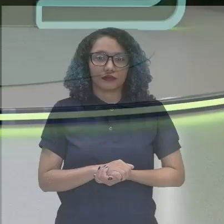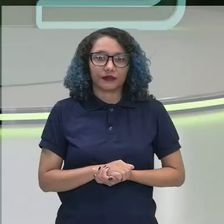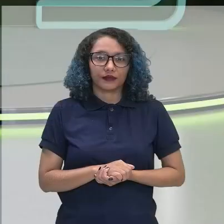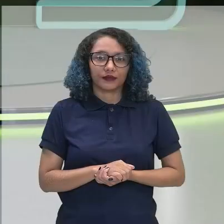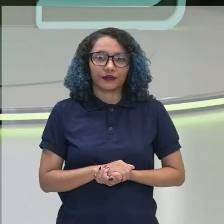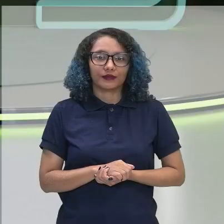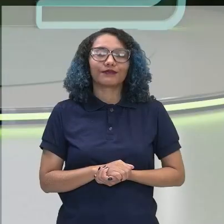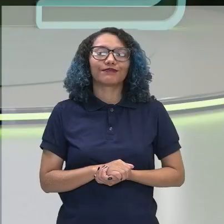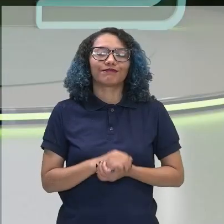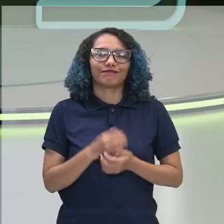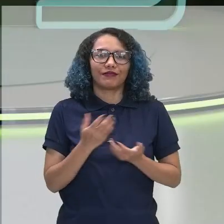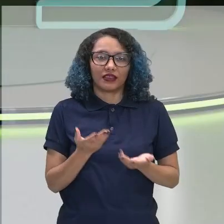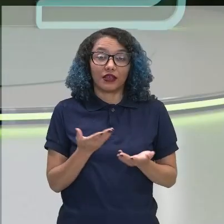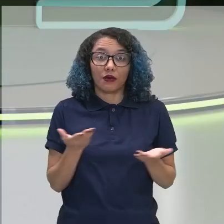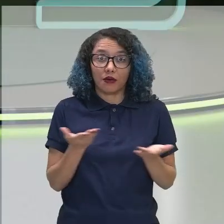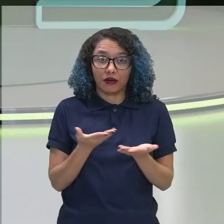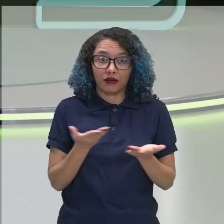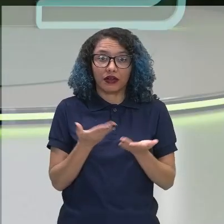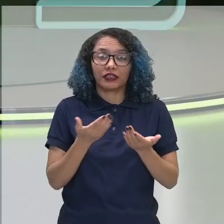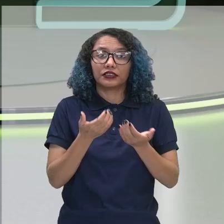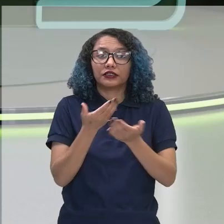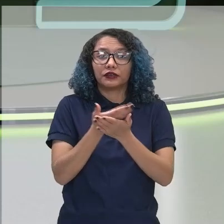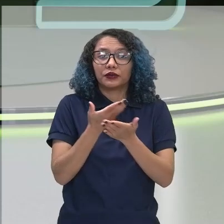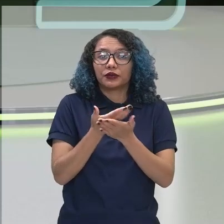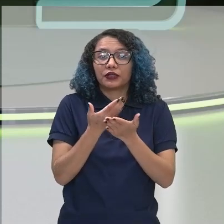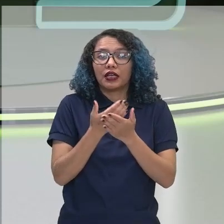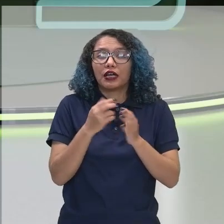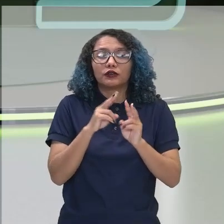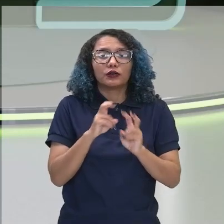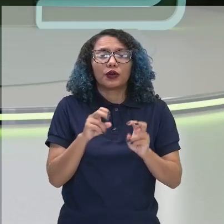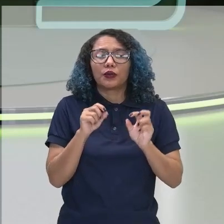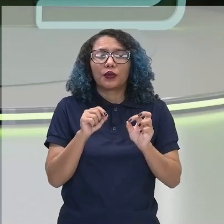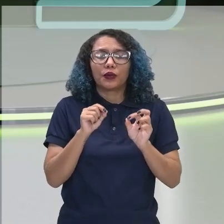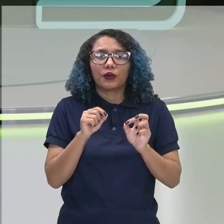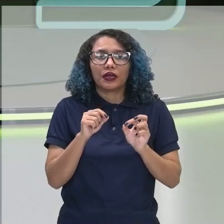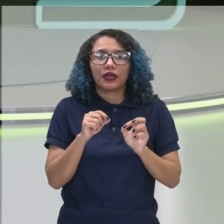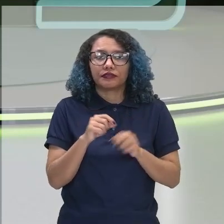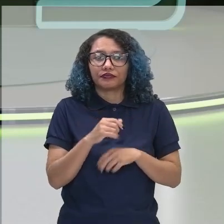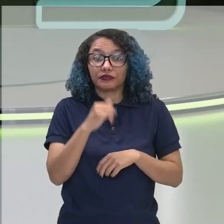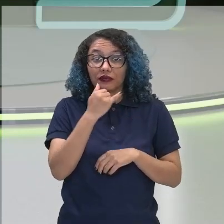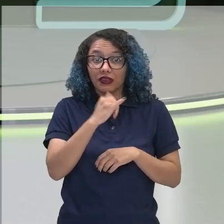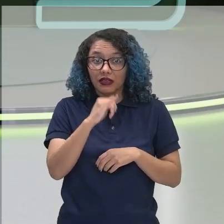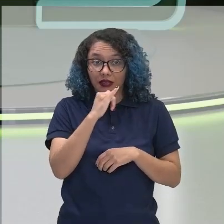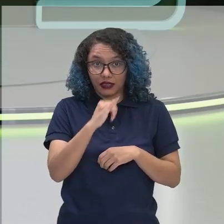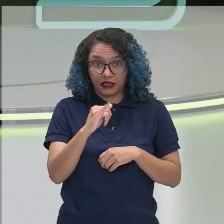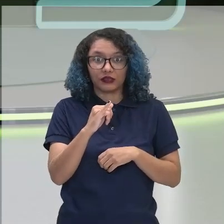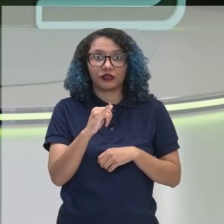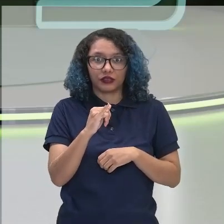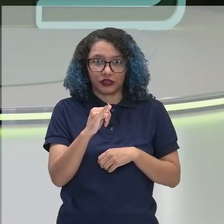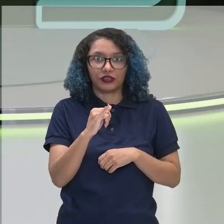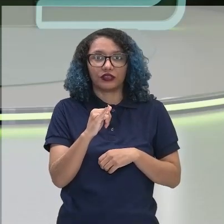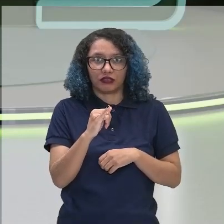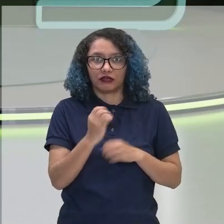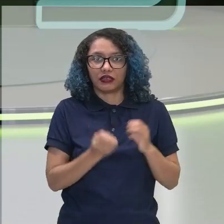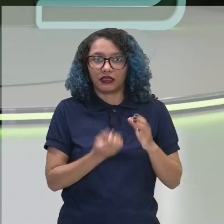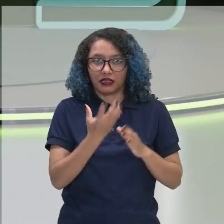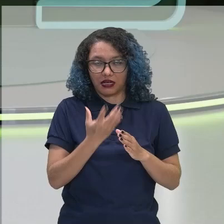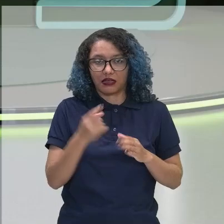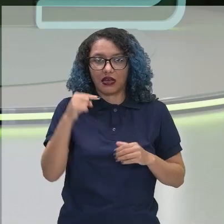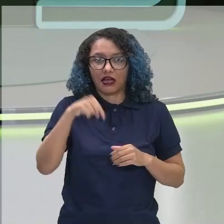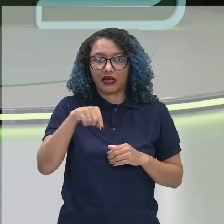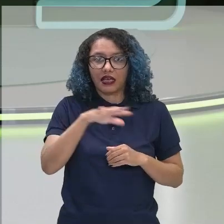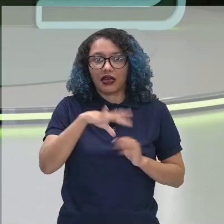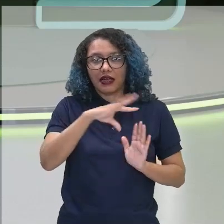Muito bem, na nossa aula nós vamos falar um pouco mais sobre a energia que é gerada aqui na nossa região, na